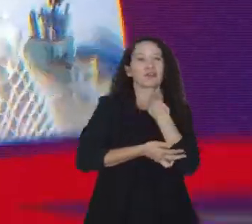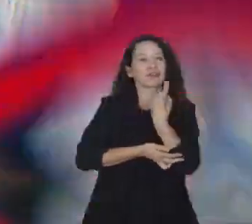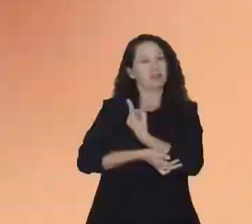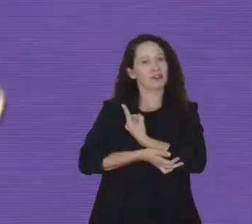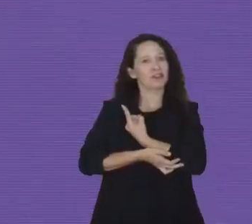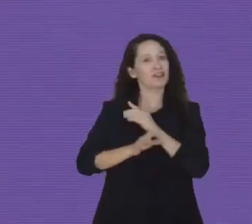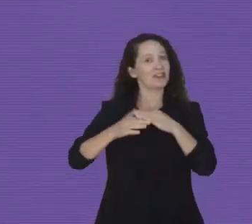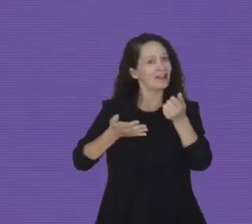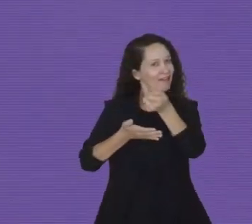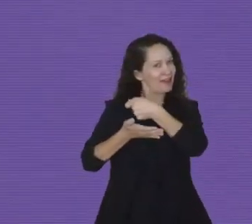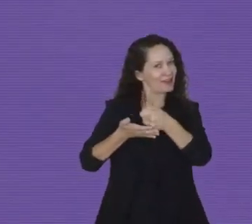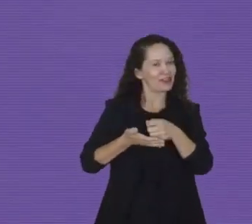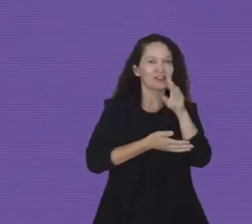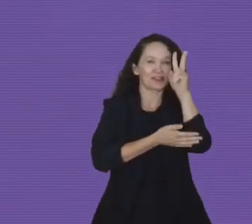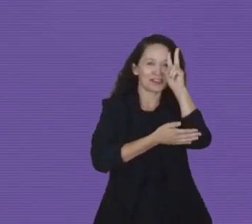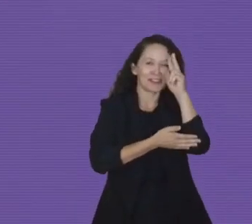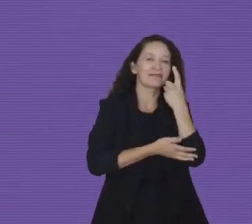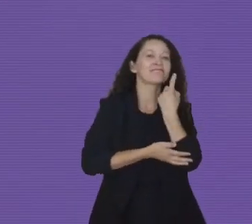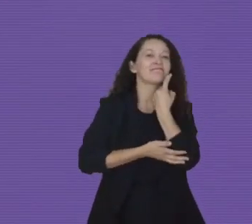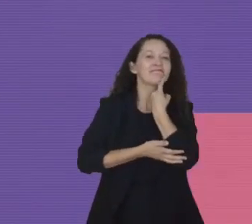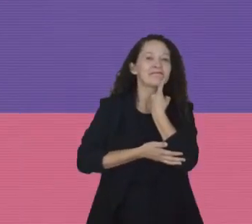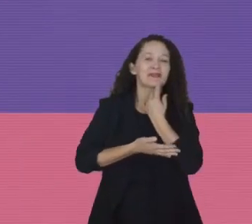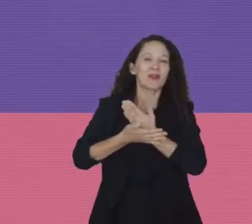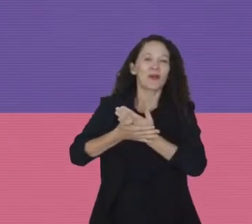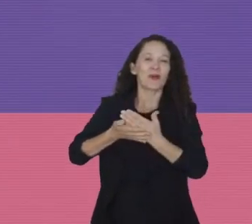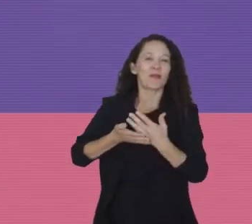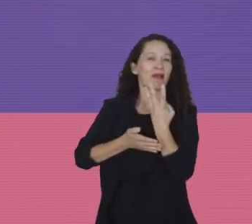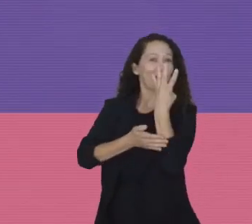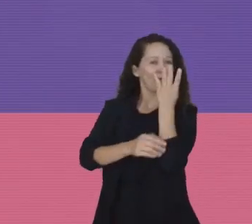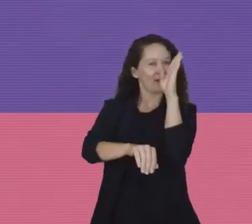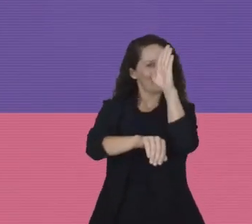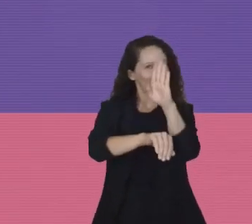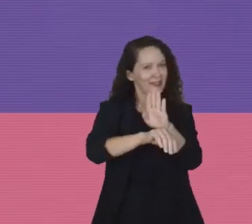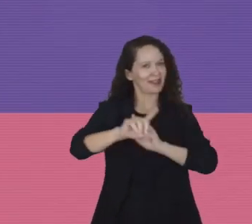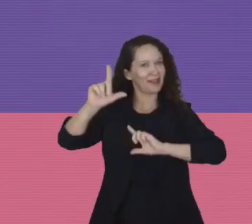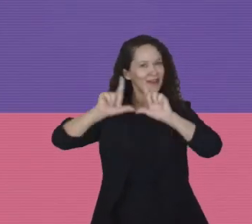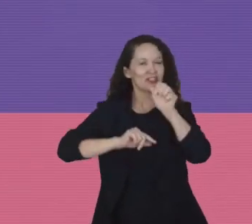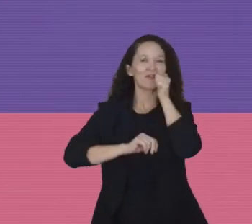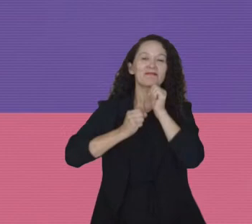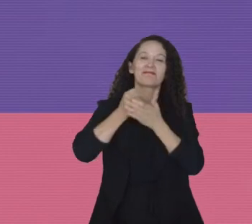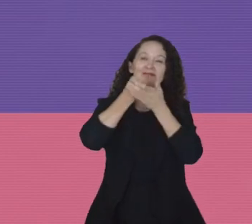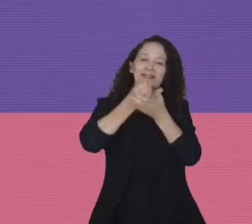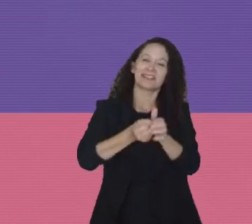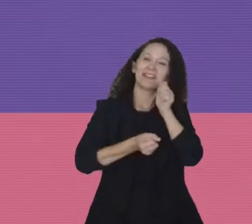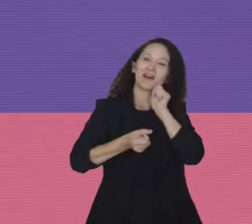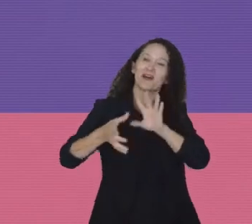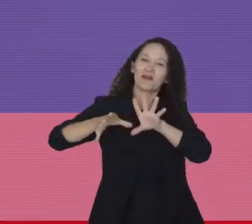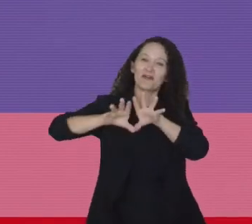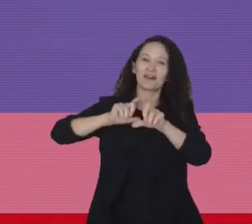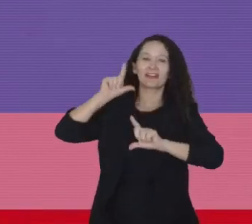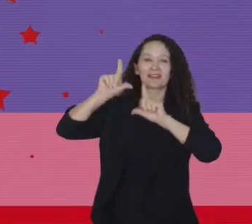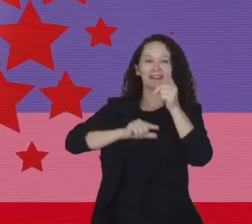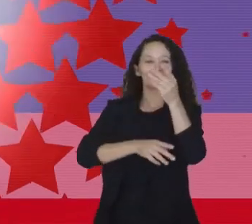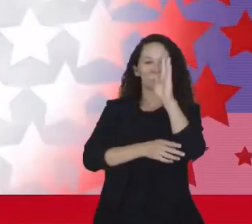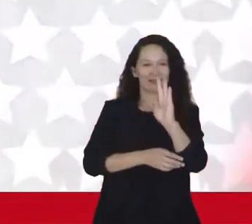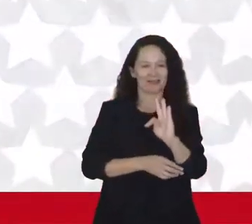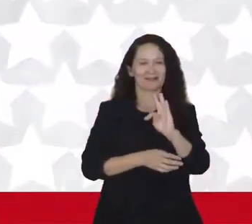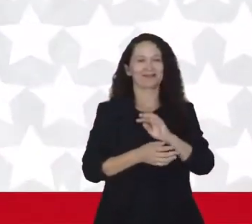gente. Então anota aí, de segunda a sexta-feira, a partir das 4 da tarde, tem TV Elas por Elas Formação na TVPT.